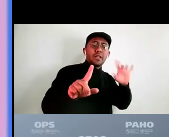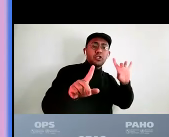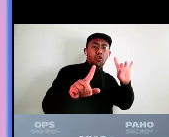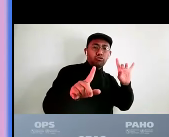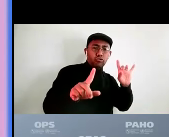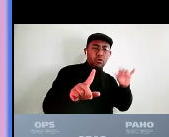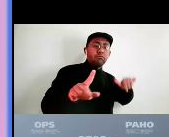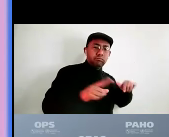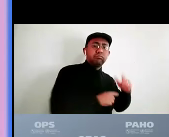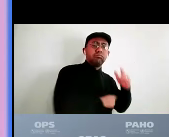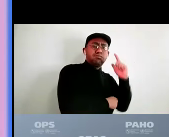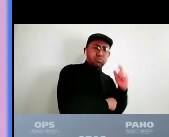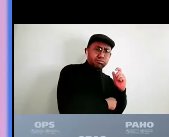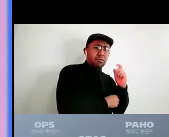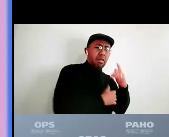2018.